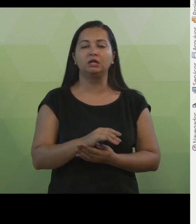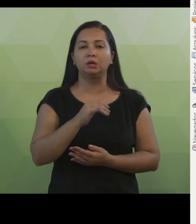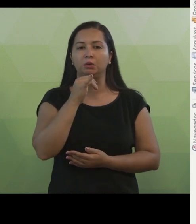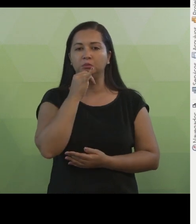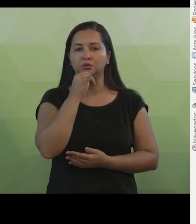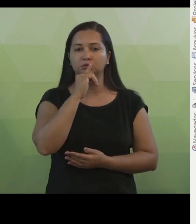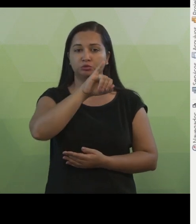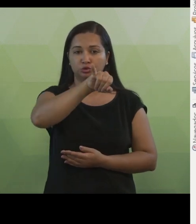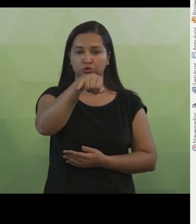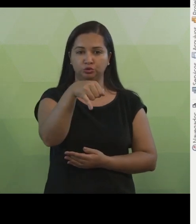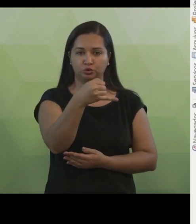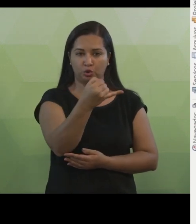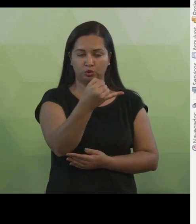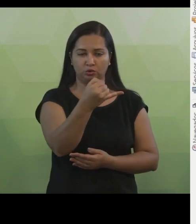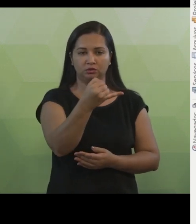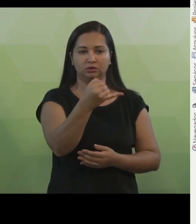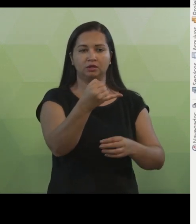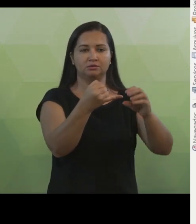Executando,